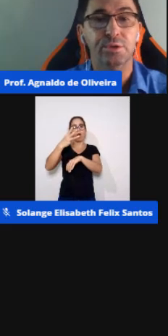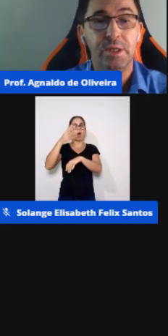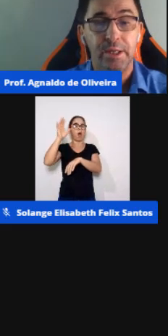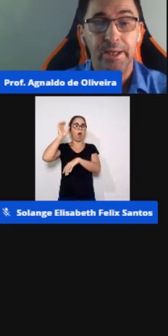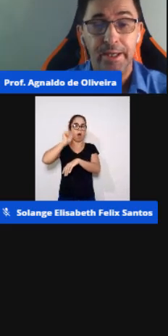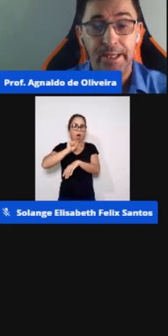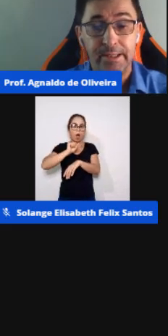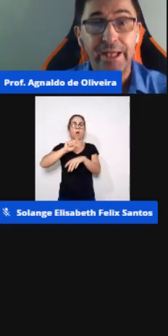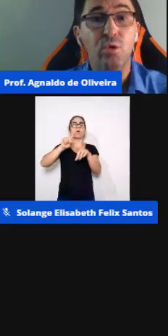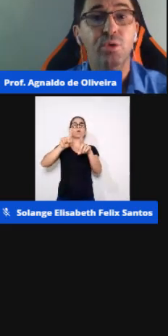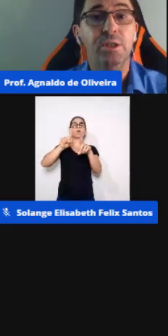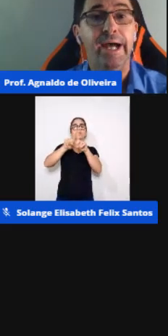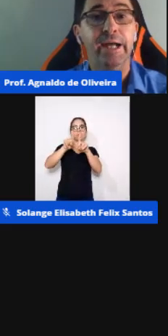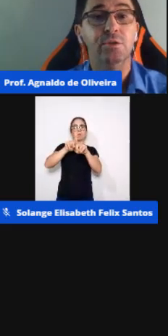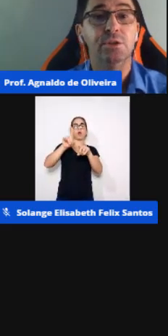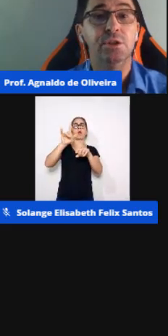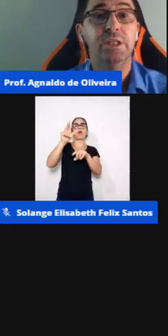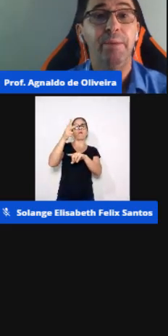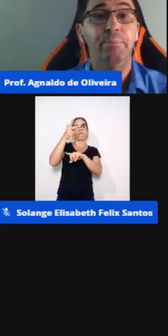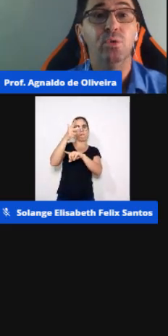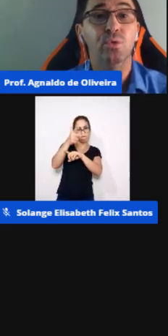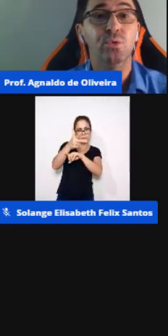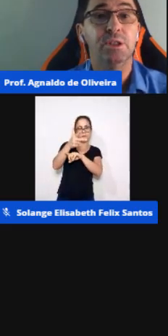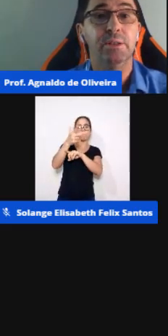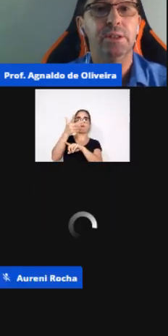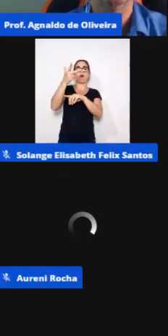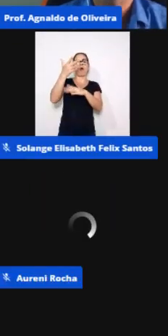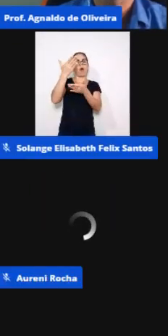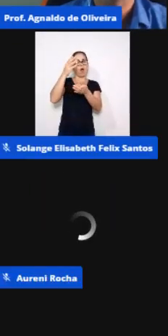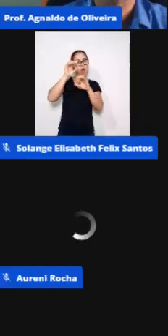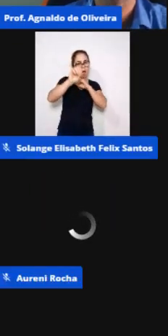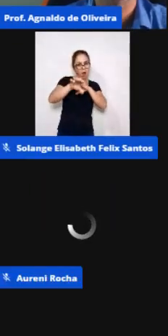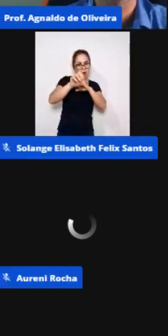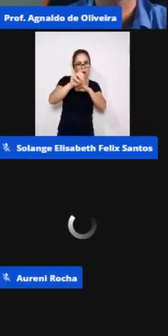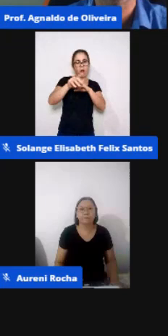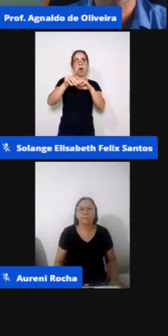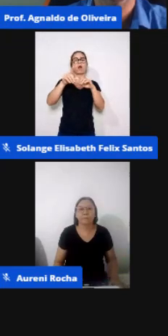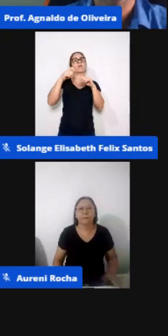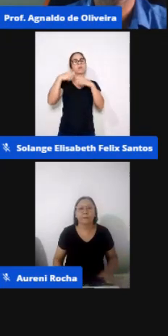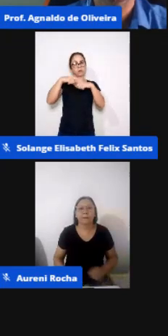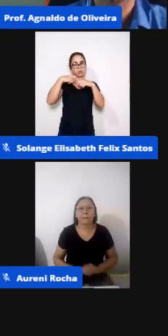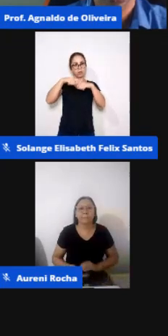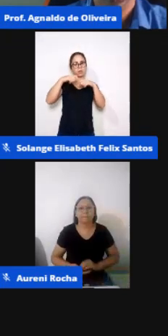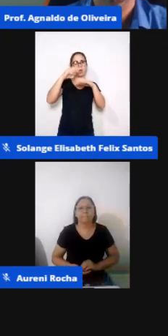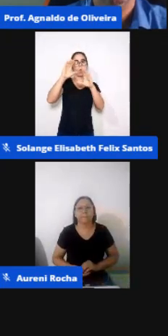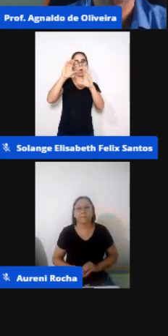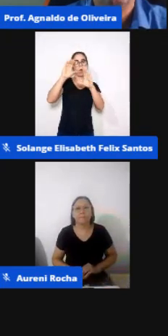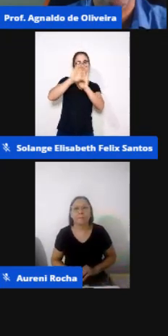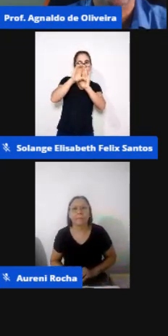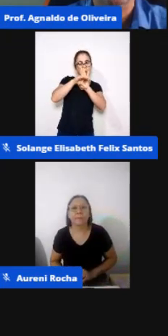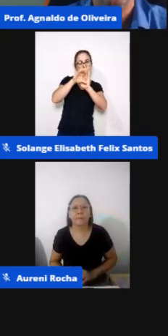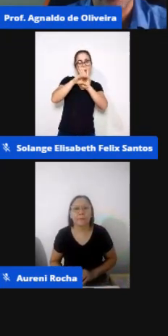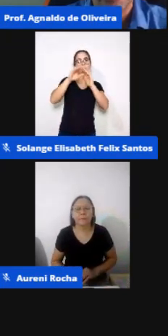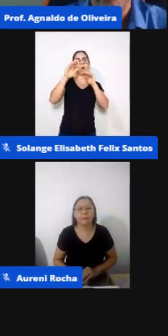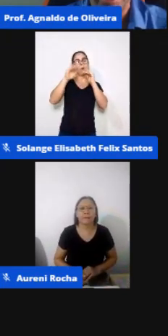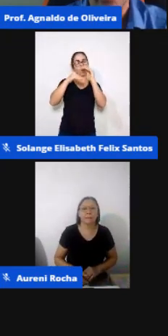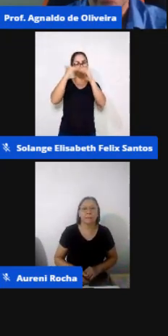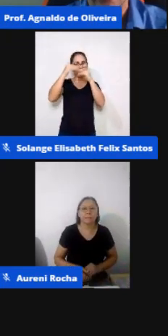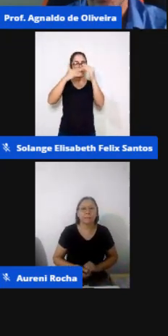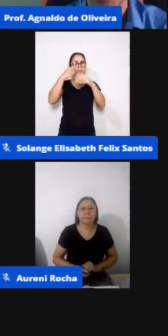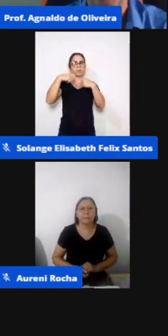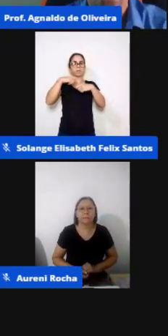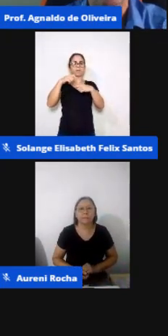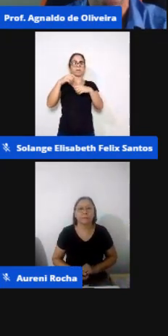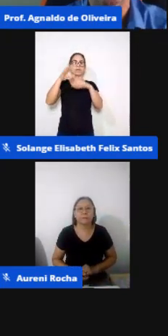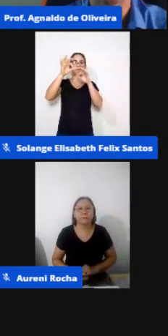os alunos, tenha o cuidado de que a pronúncia desses conceitos envolvidos seja as corretas. Nós